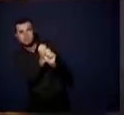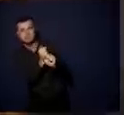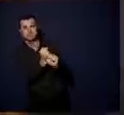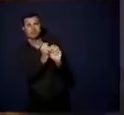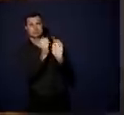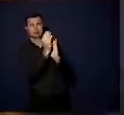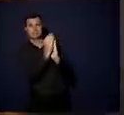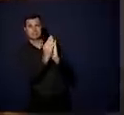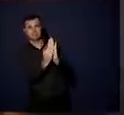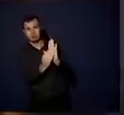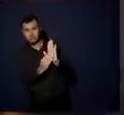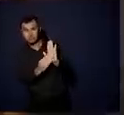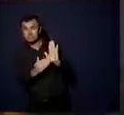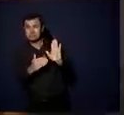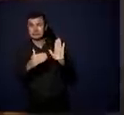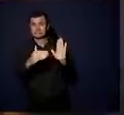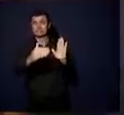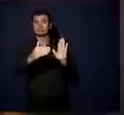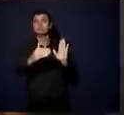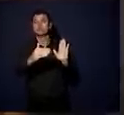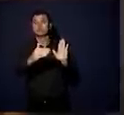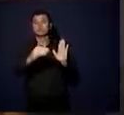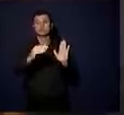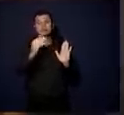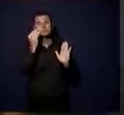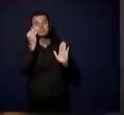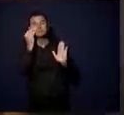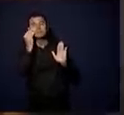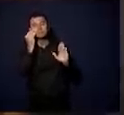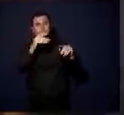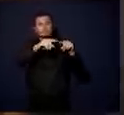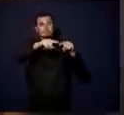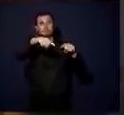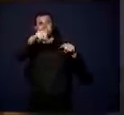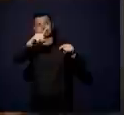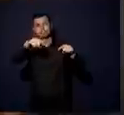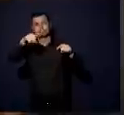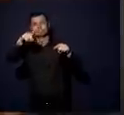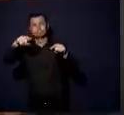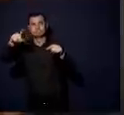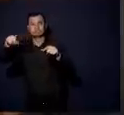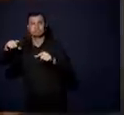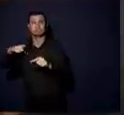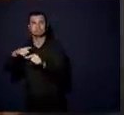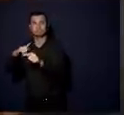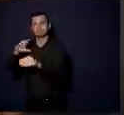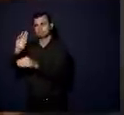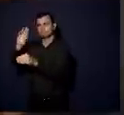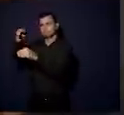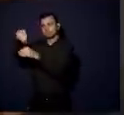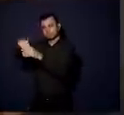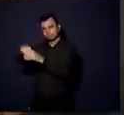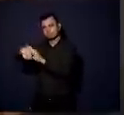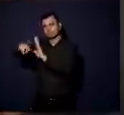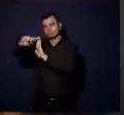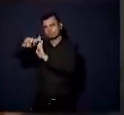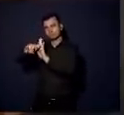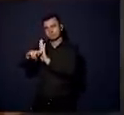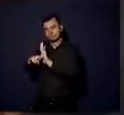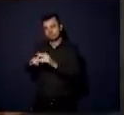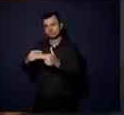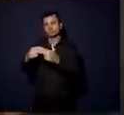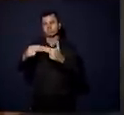possíveis né que estão sendo construídos internamente para preparar essa as diretrizes aí